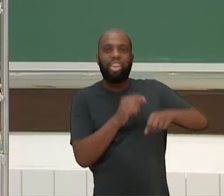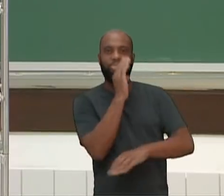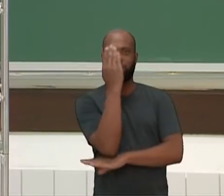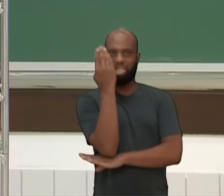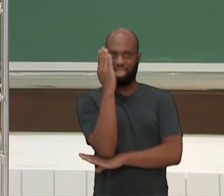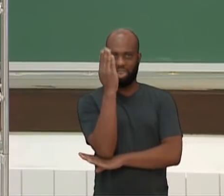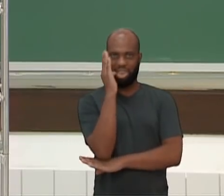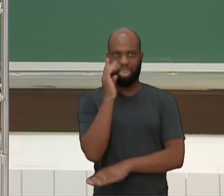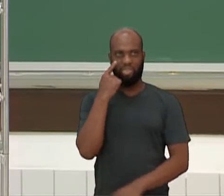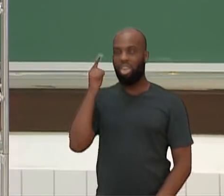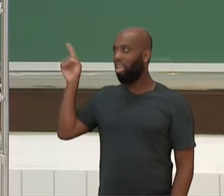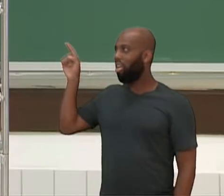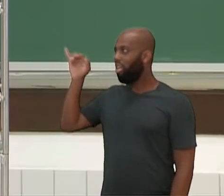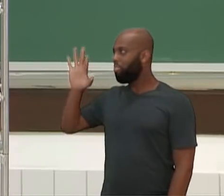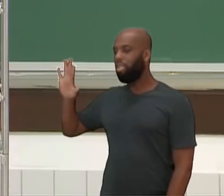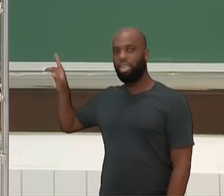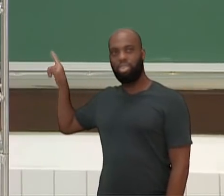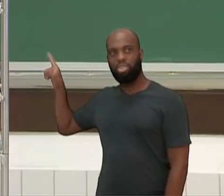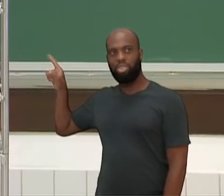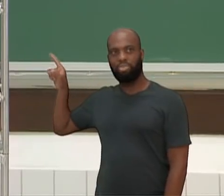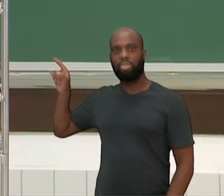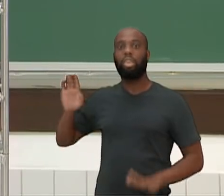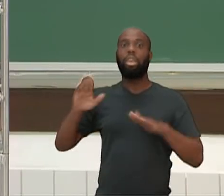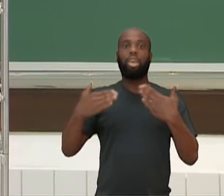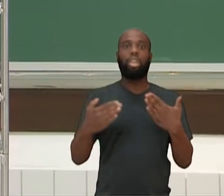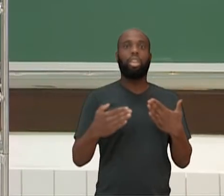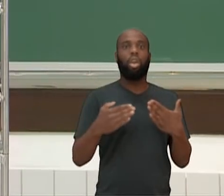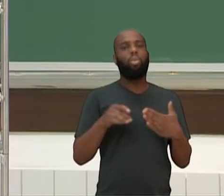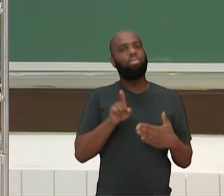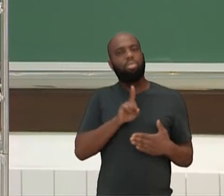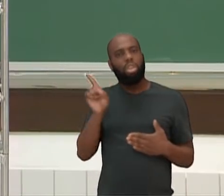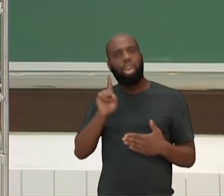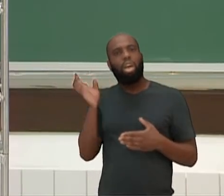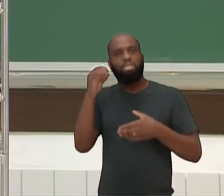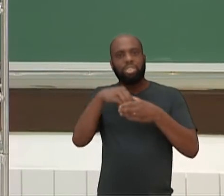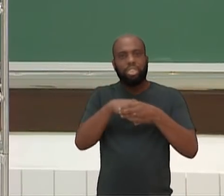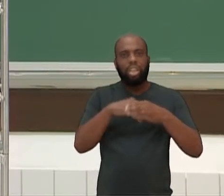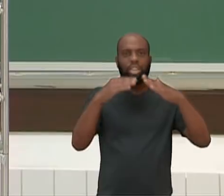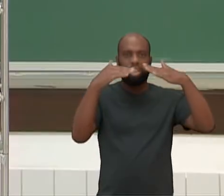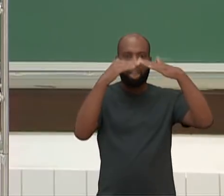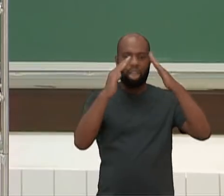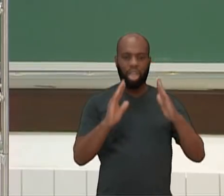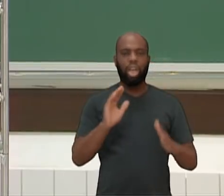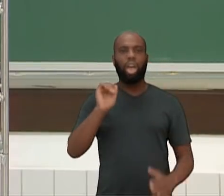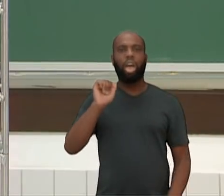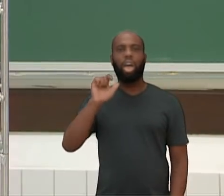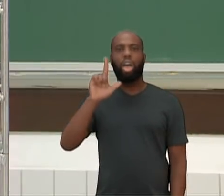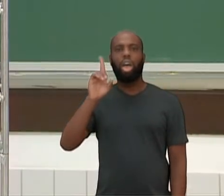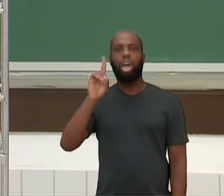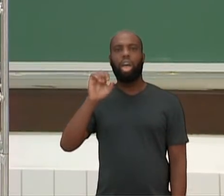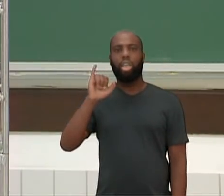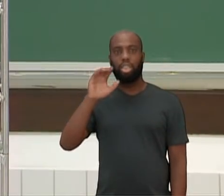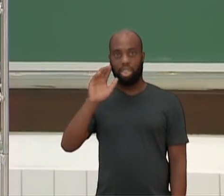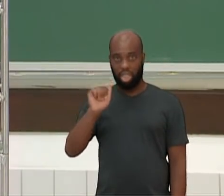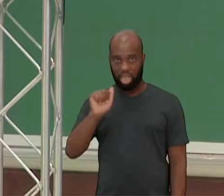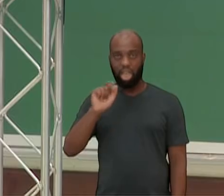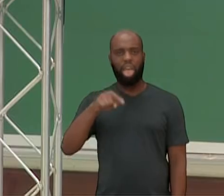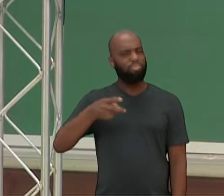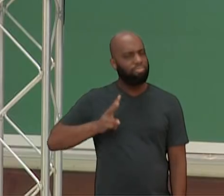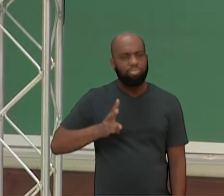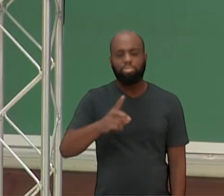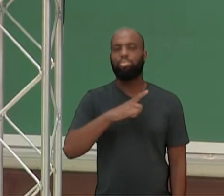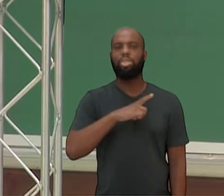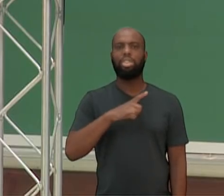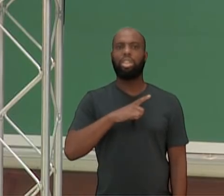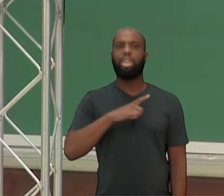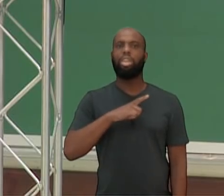não é algo assim, nossa, coisa do outro mundo. É comum, é comum. E eles levam a brincadeira muito mais séria do que a gente ainda, porque eles